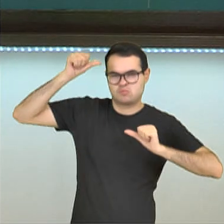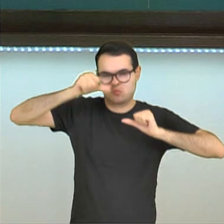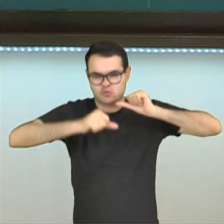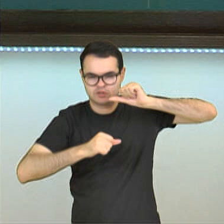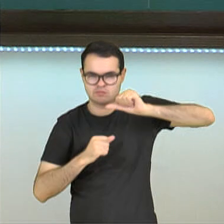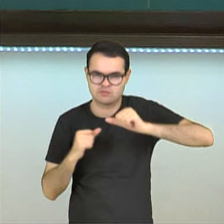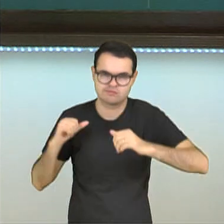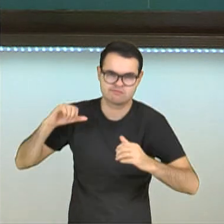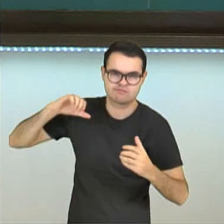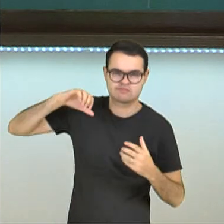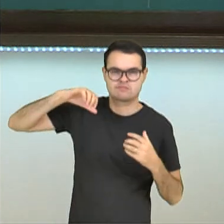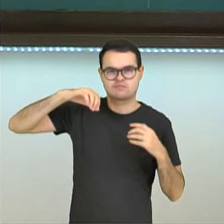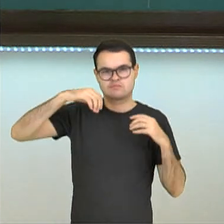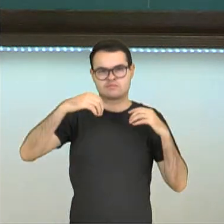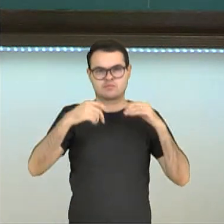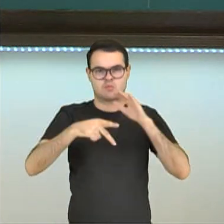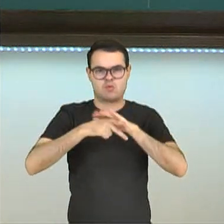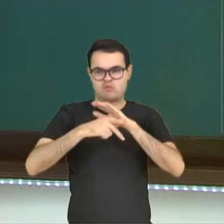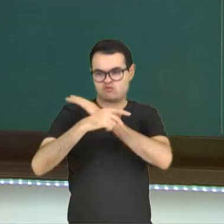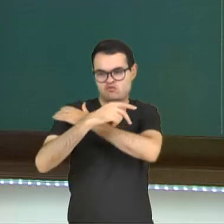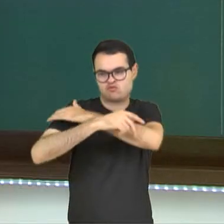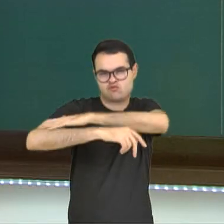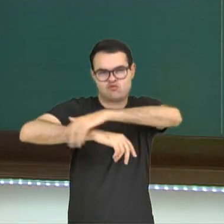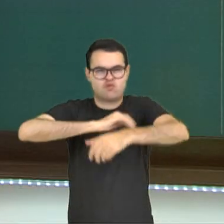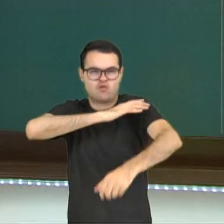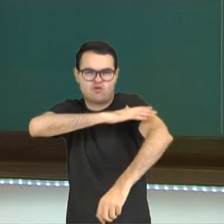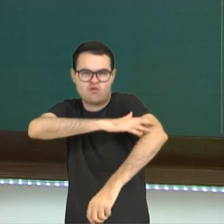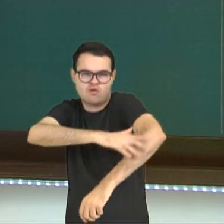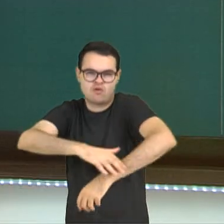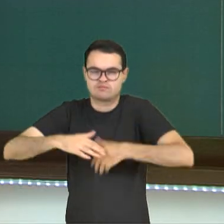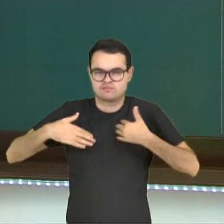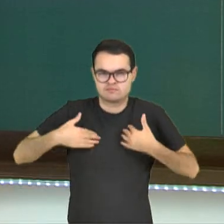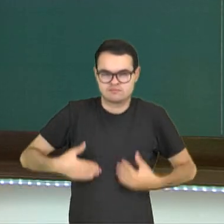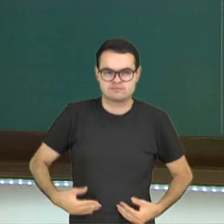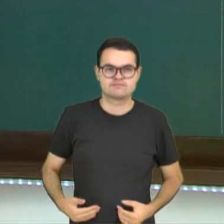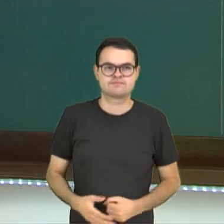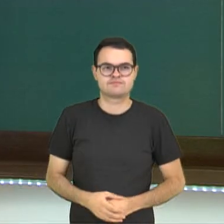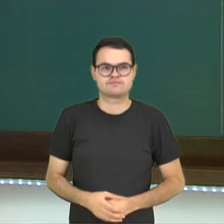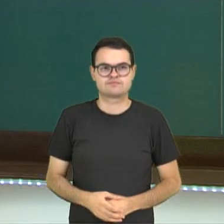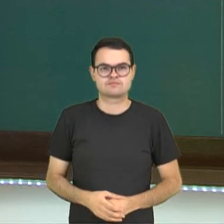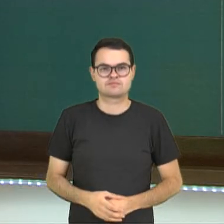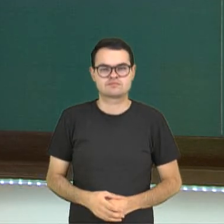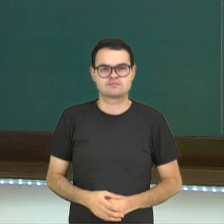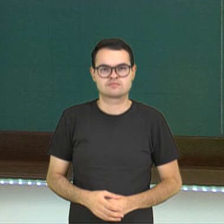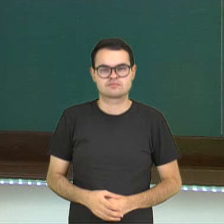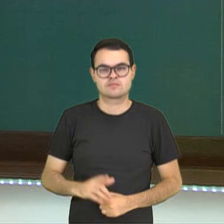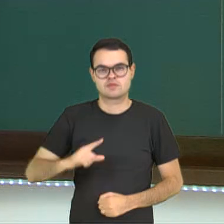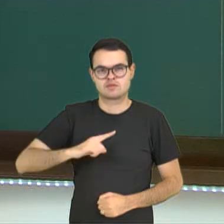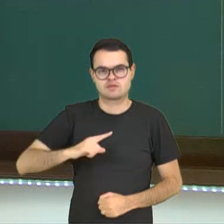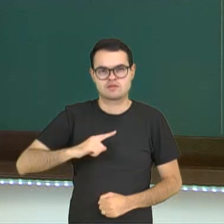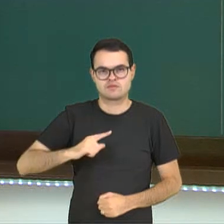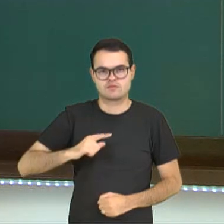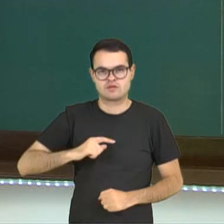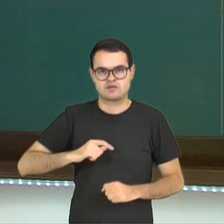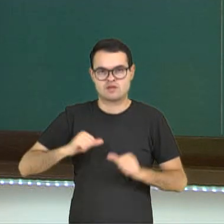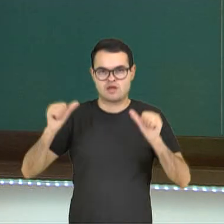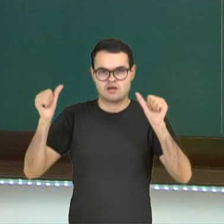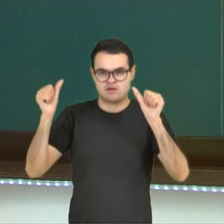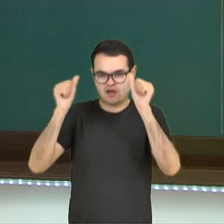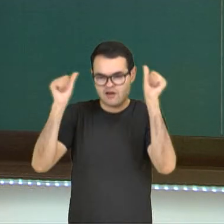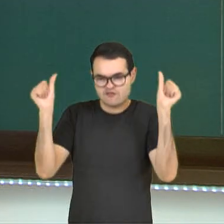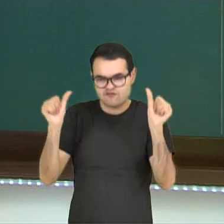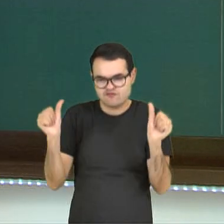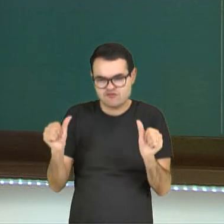o Hércules e o Nesso, né, do Jean Bolonha? Então, e ali, né, aquela anatomia meio